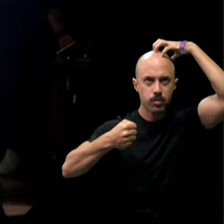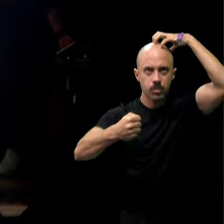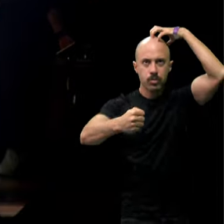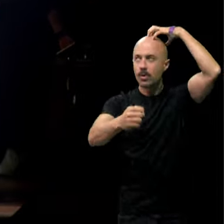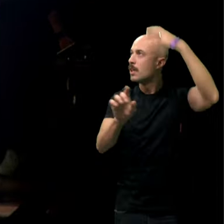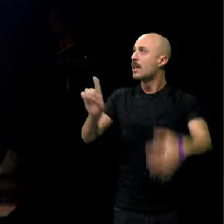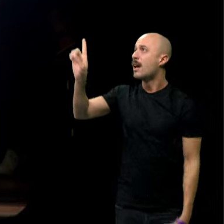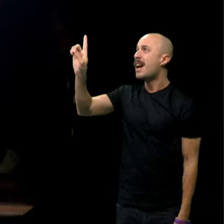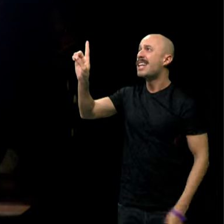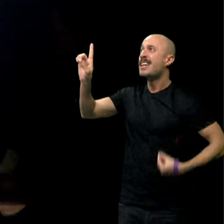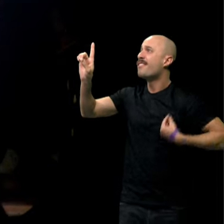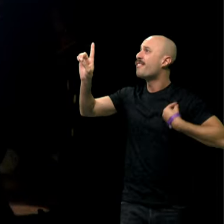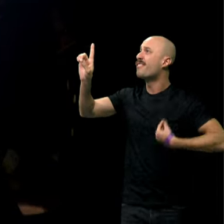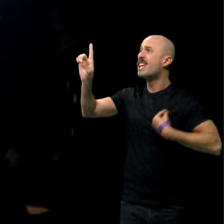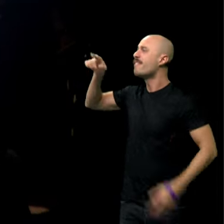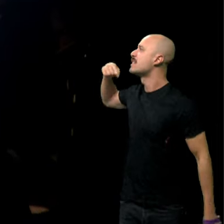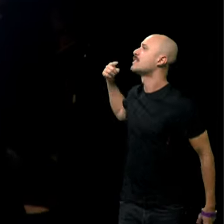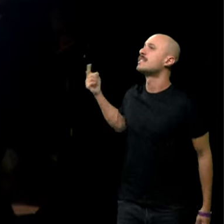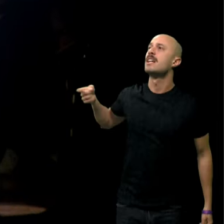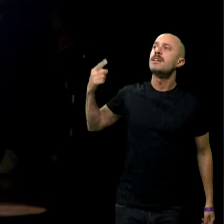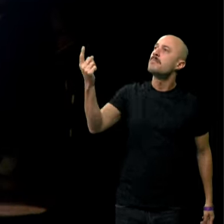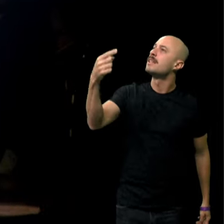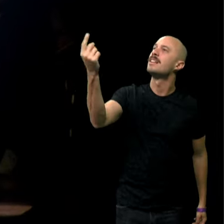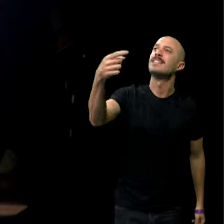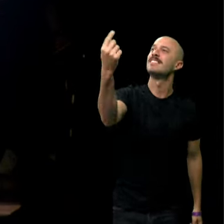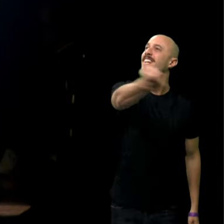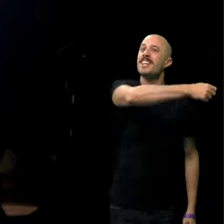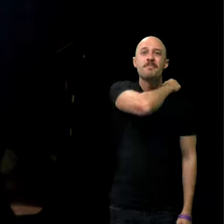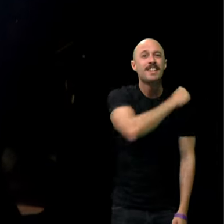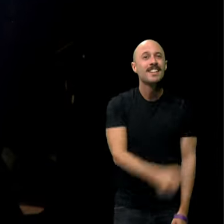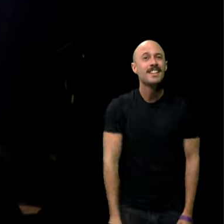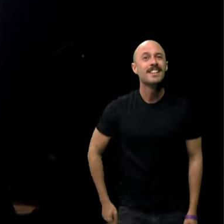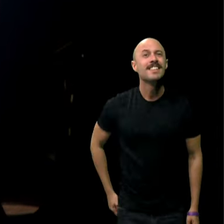ao que vive para sempre,